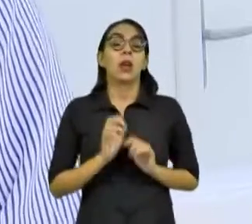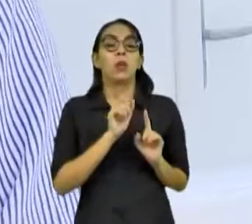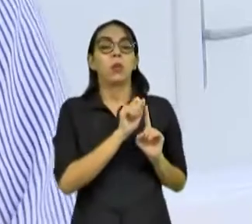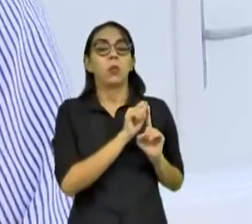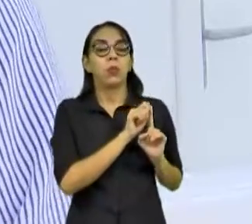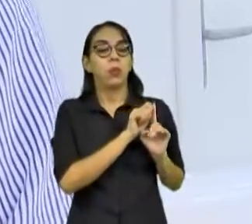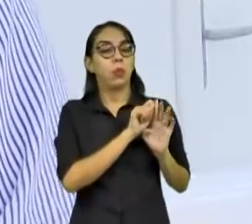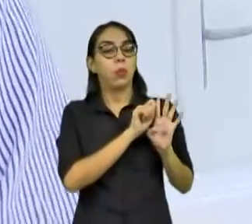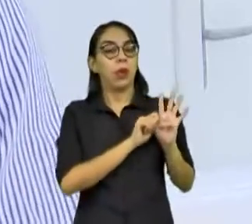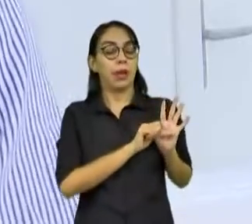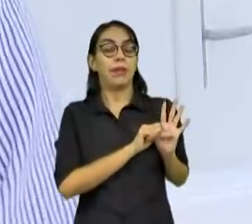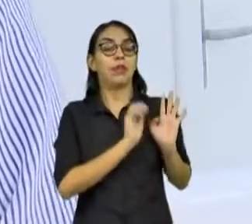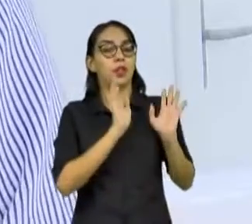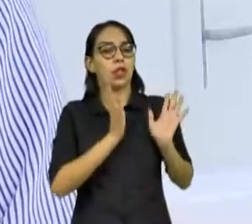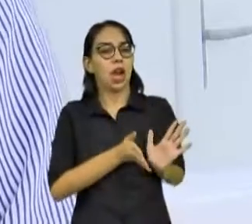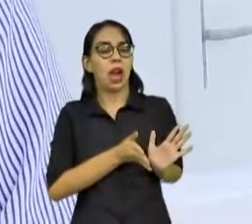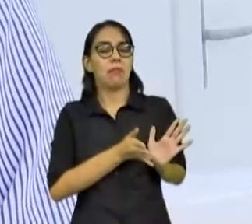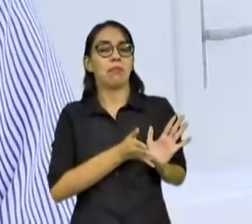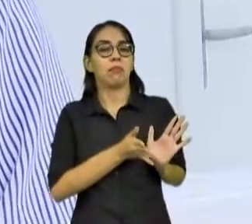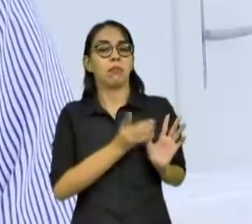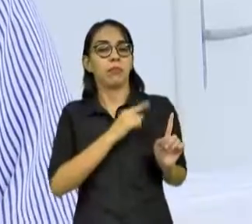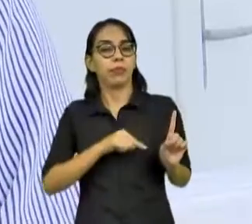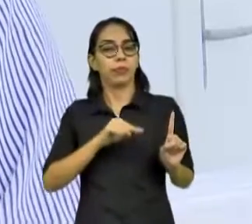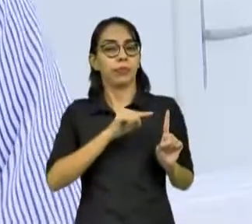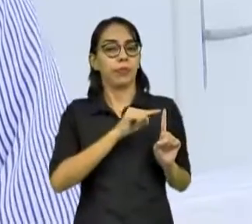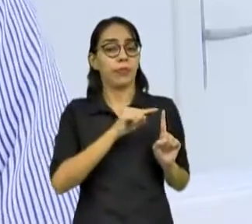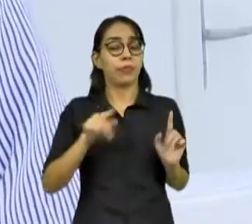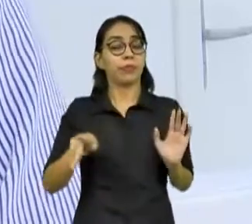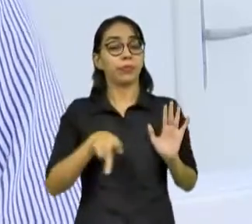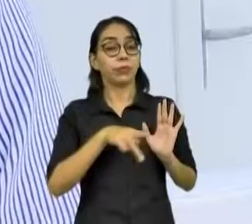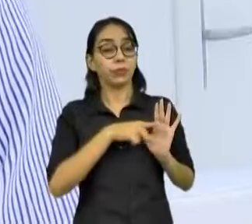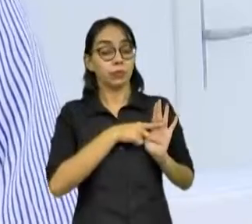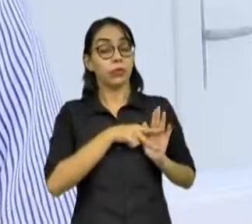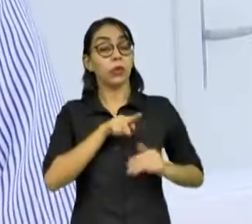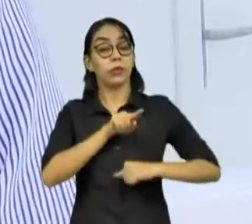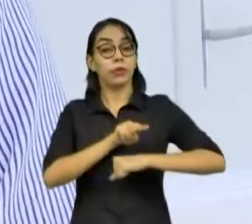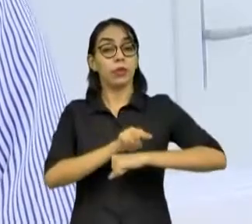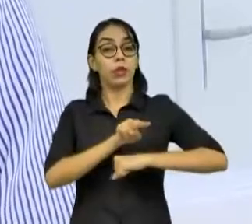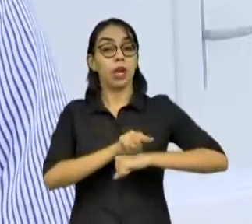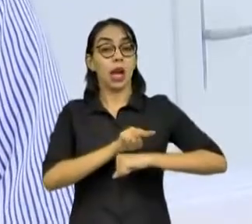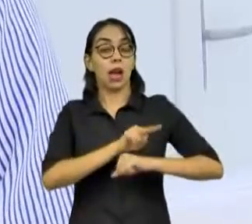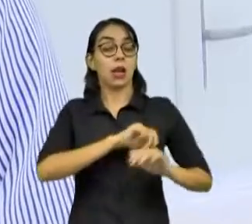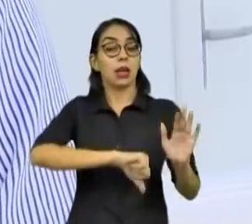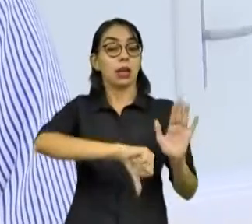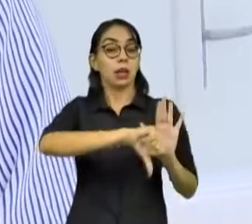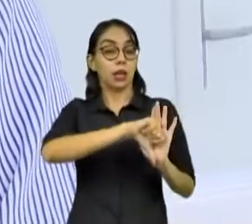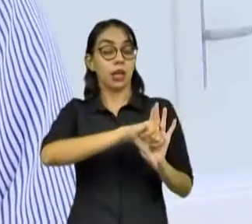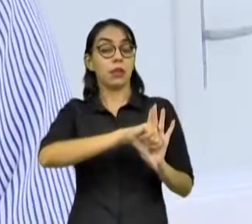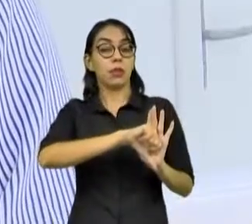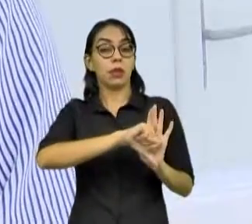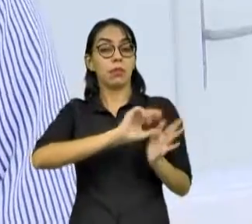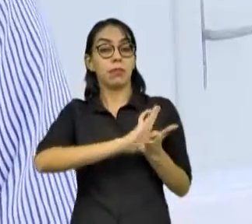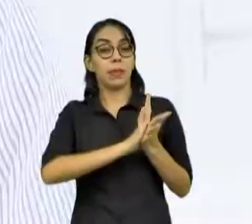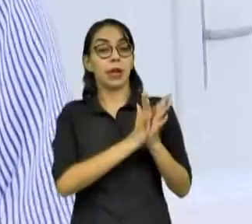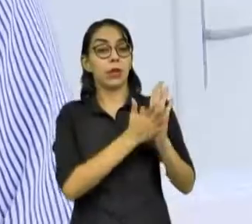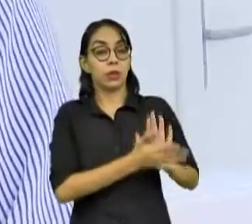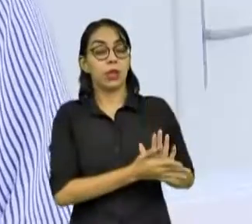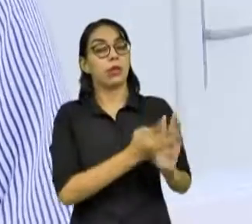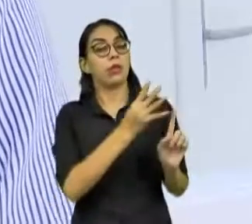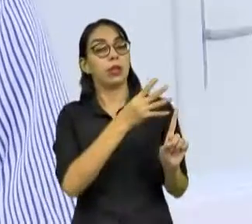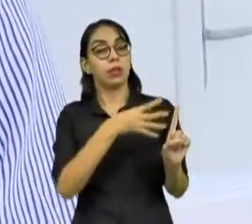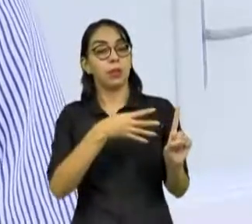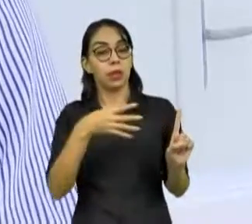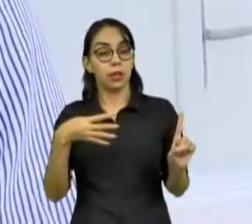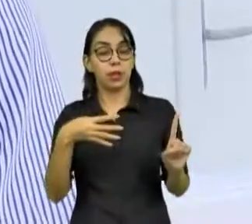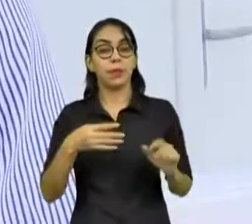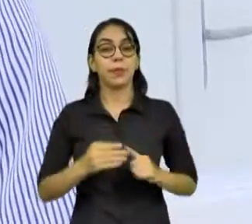observatório específico para acompanhar os crimes de ódio contra a população LGBT. Outros